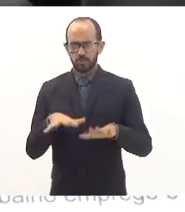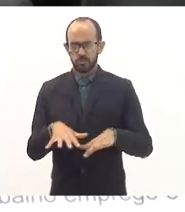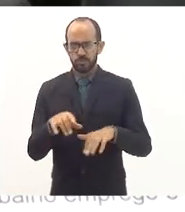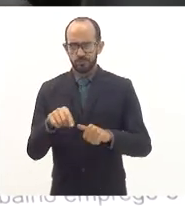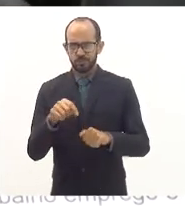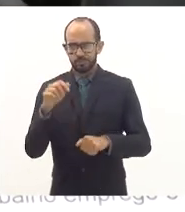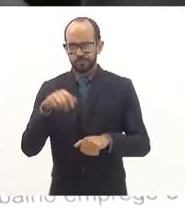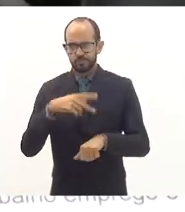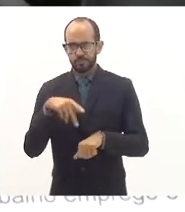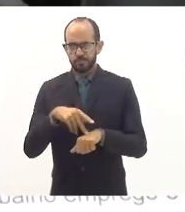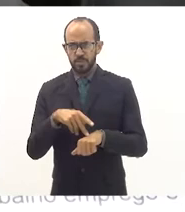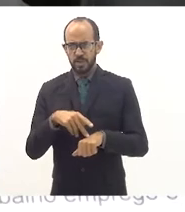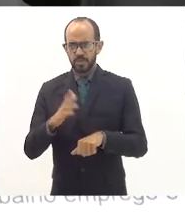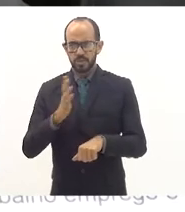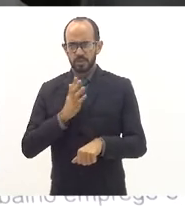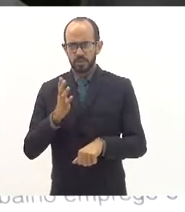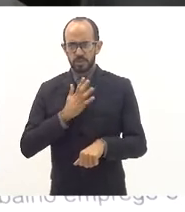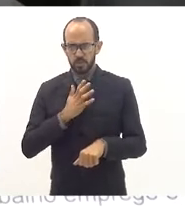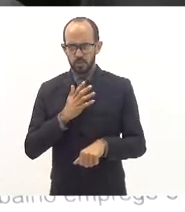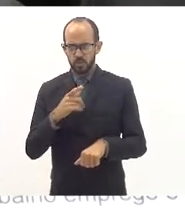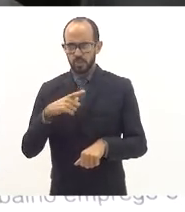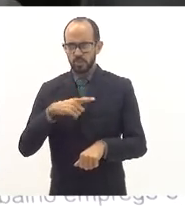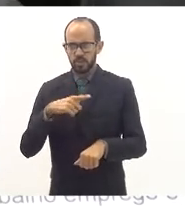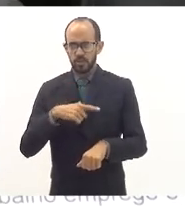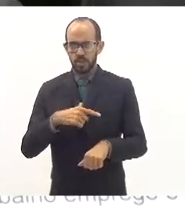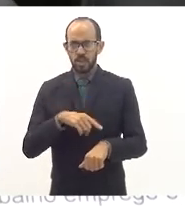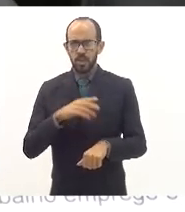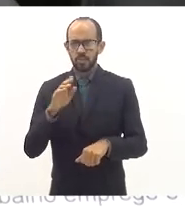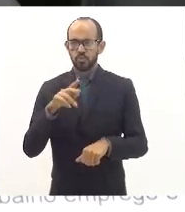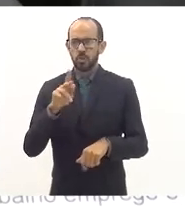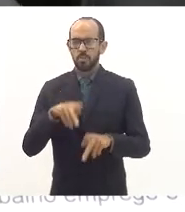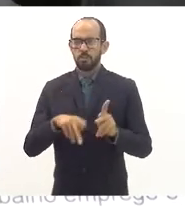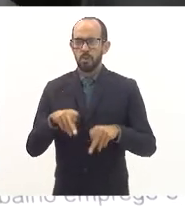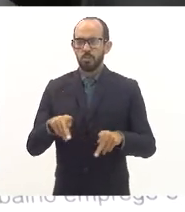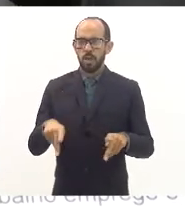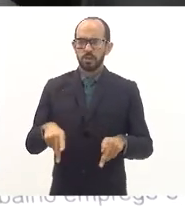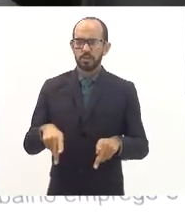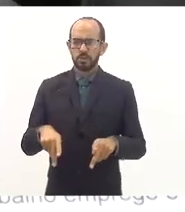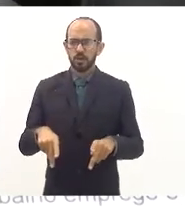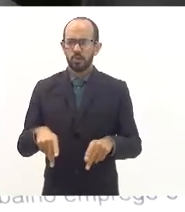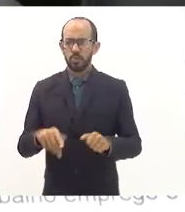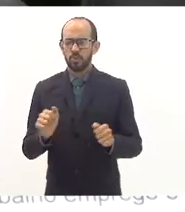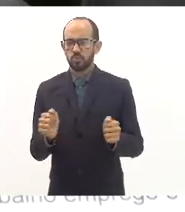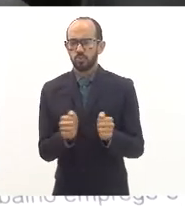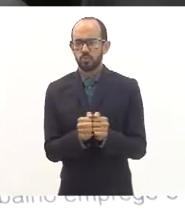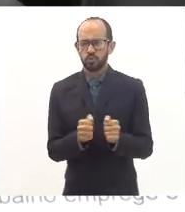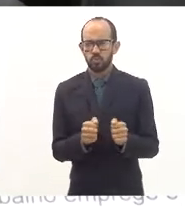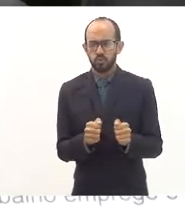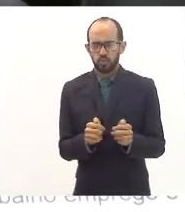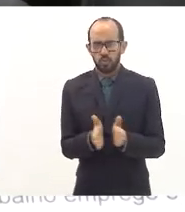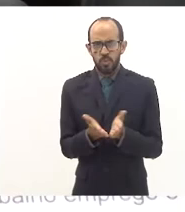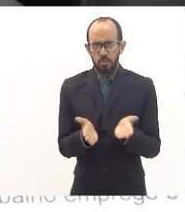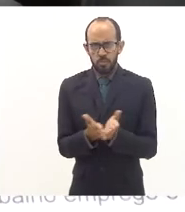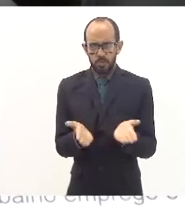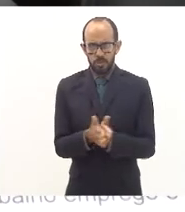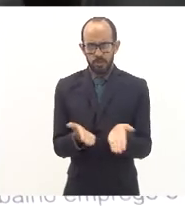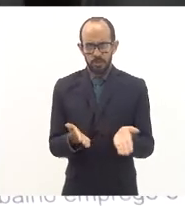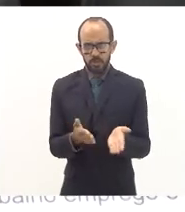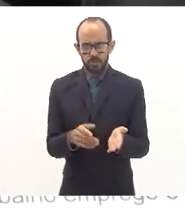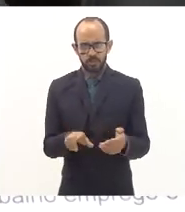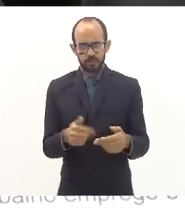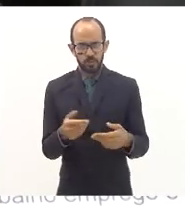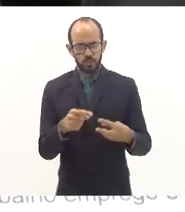país riquíssimo que tem o seu povo mergulhado na miséria. Então, destacadas essas três